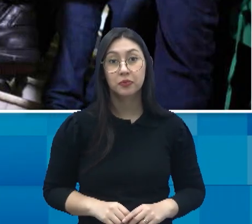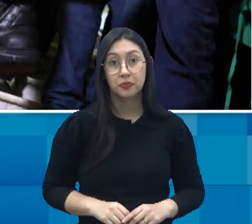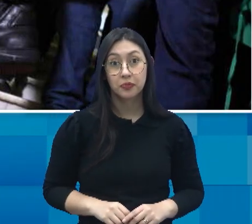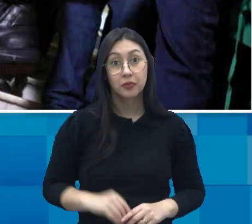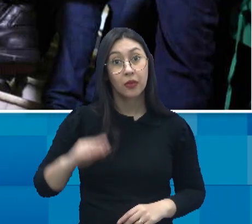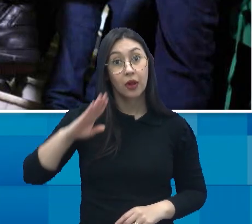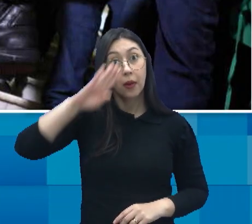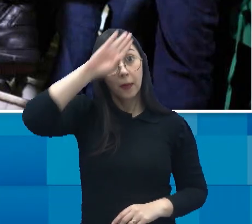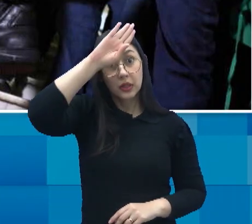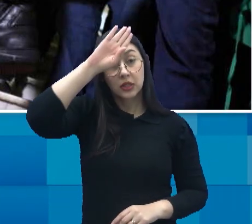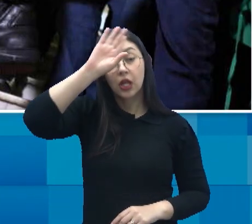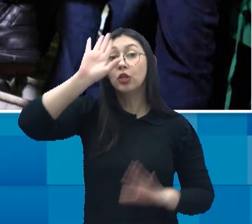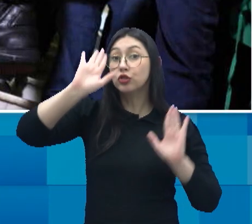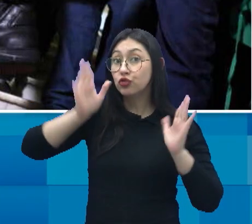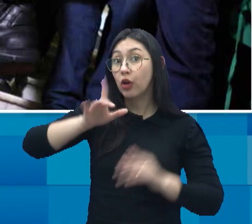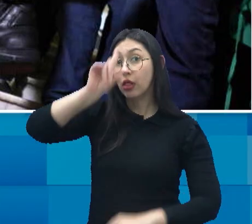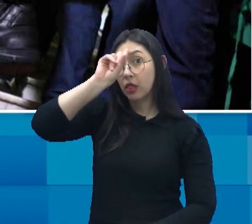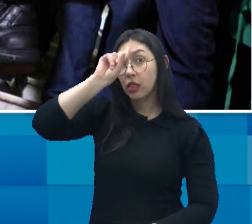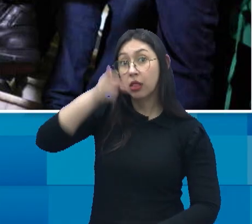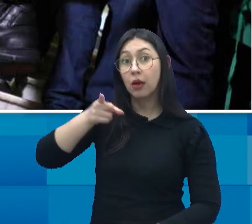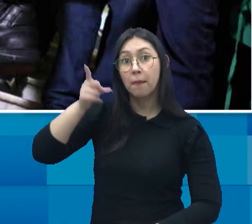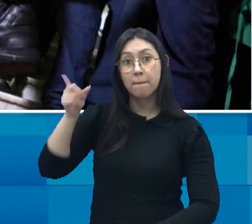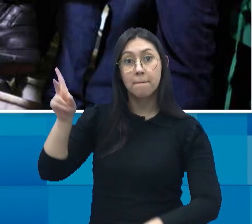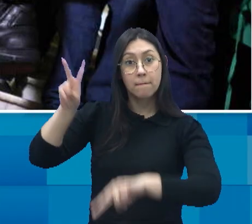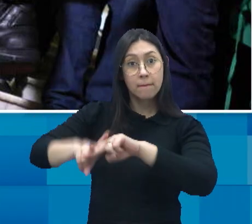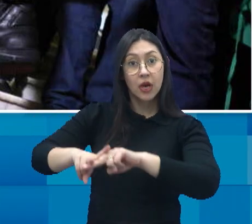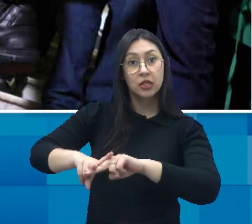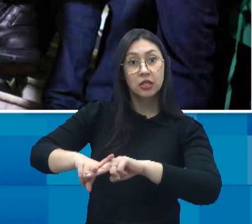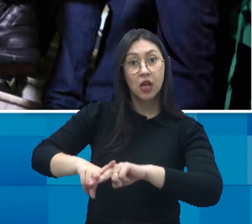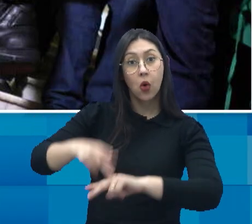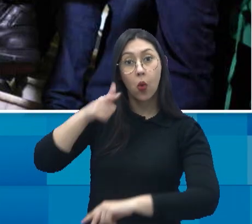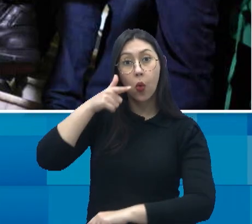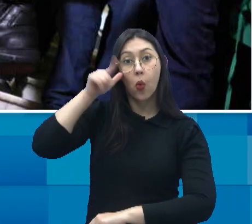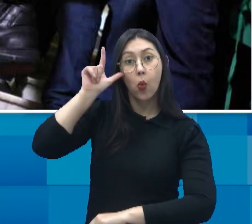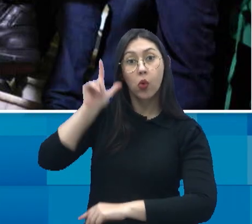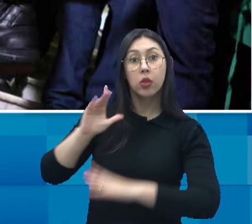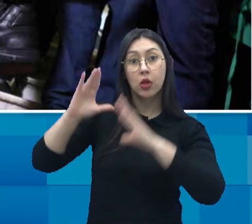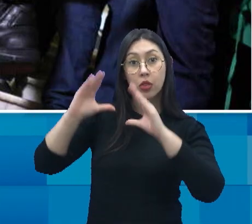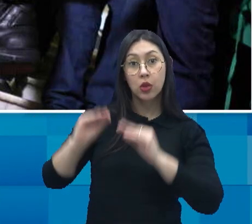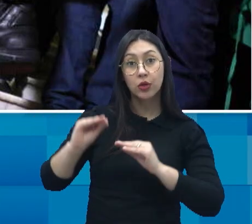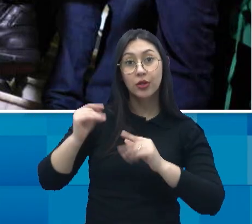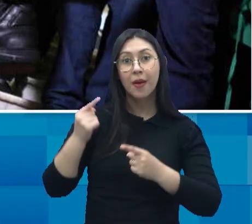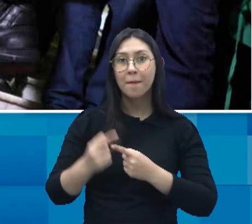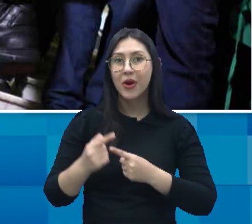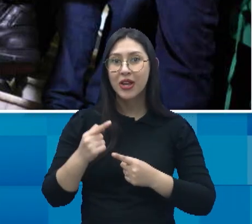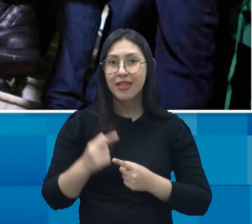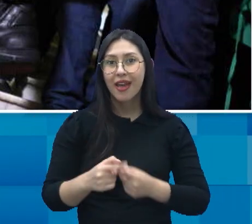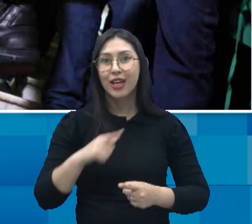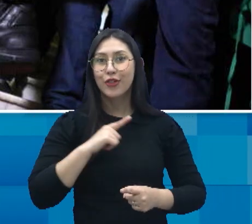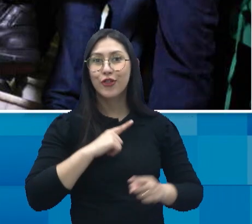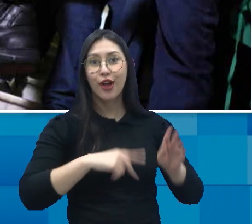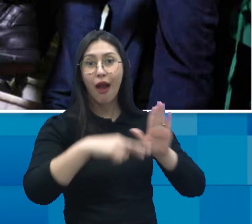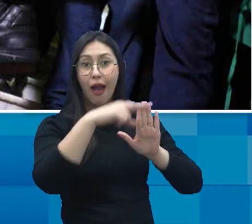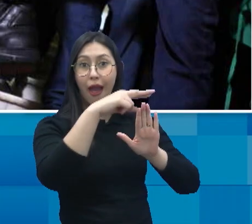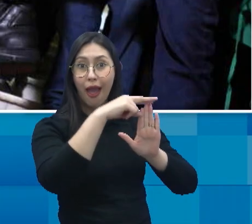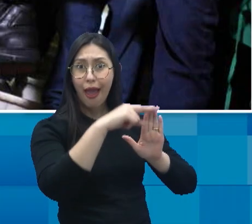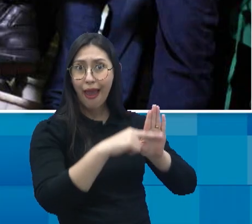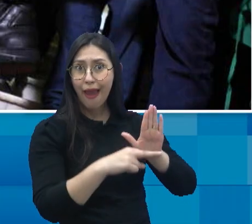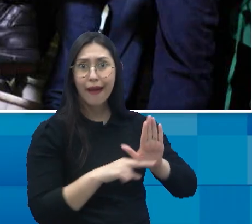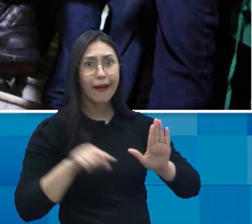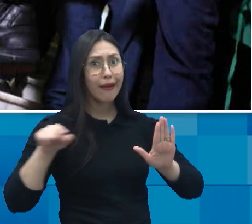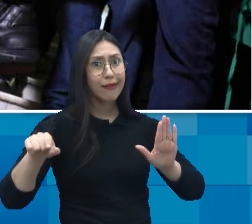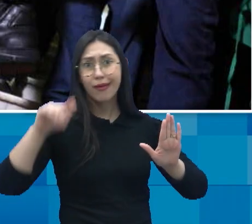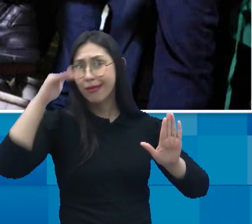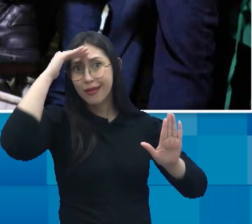Bolsonaro teve a prisão decretada na noite de ontem por descumprir medidas